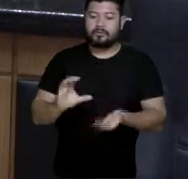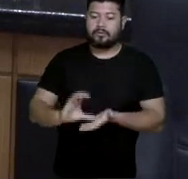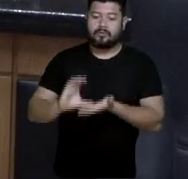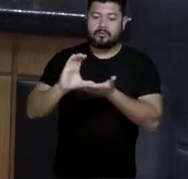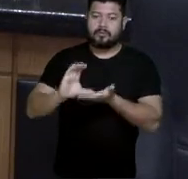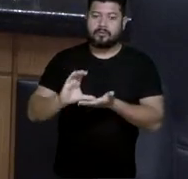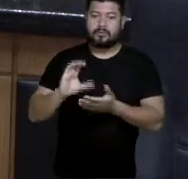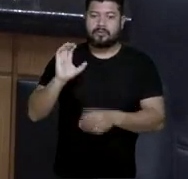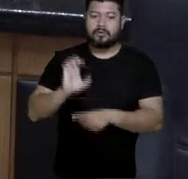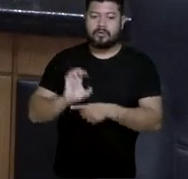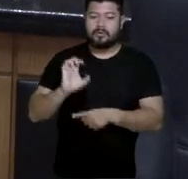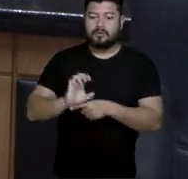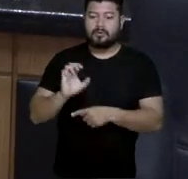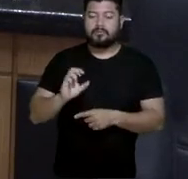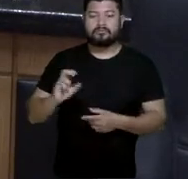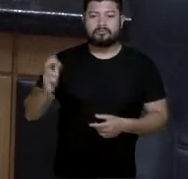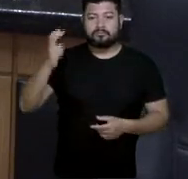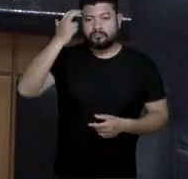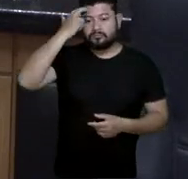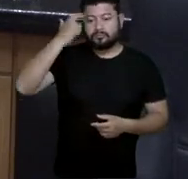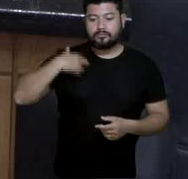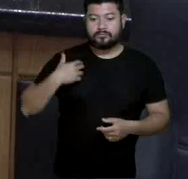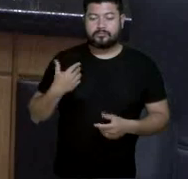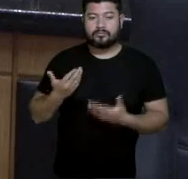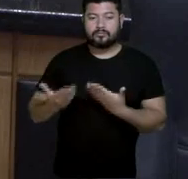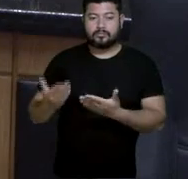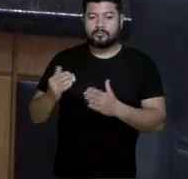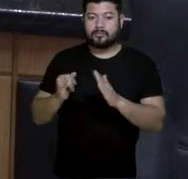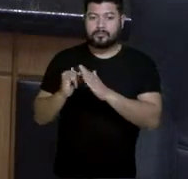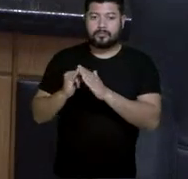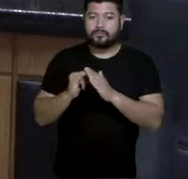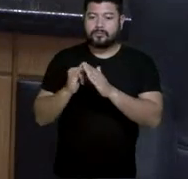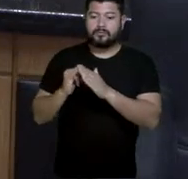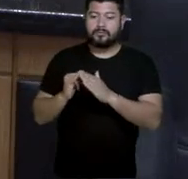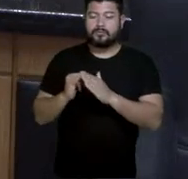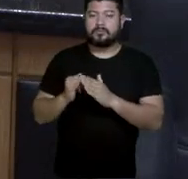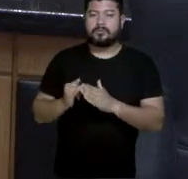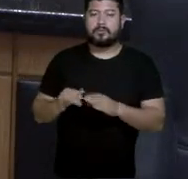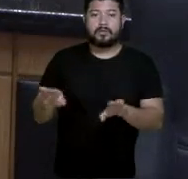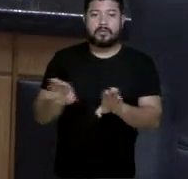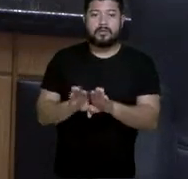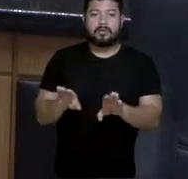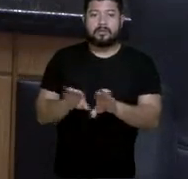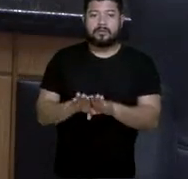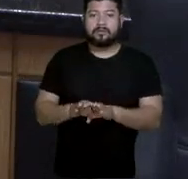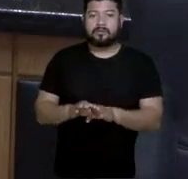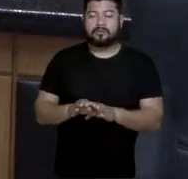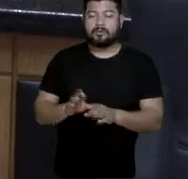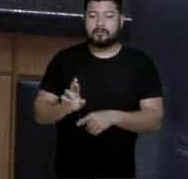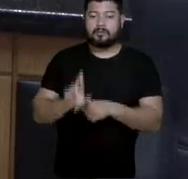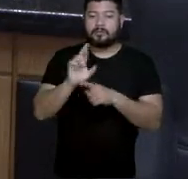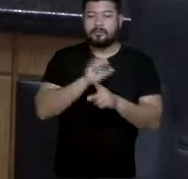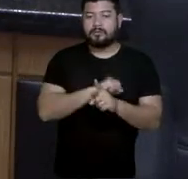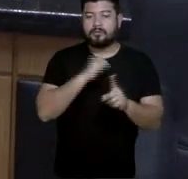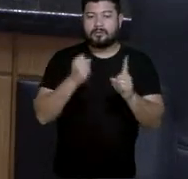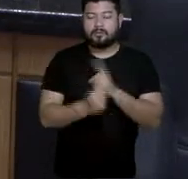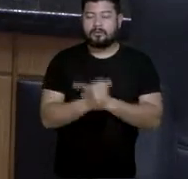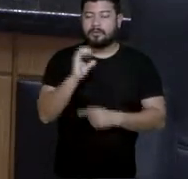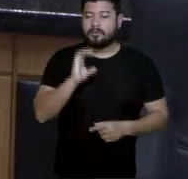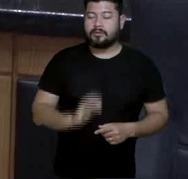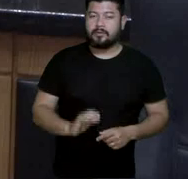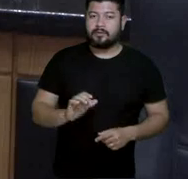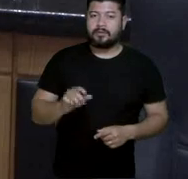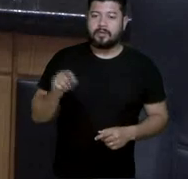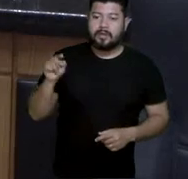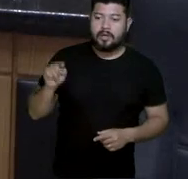Cultura, que é o órgão que representa também, além do governo, a sociedade civil, que ele possa